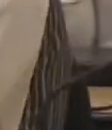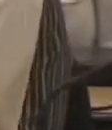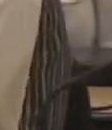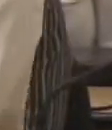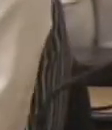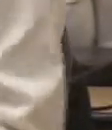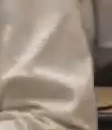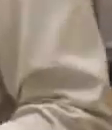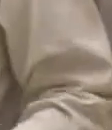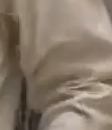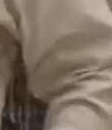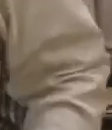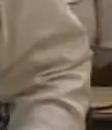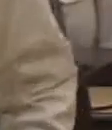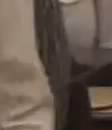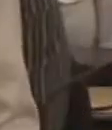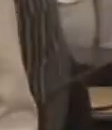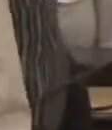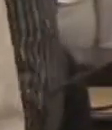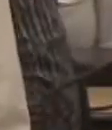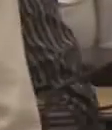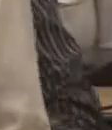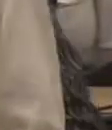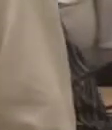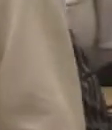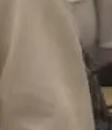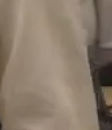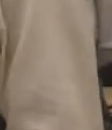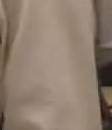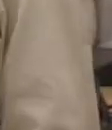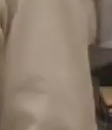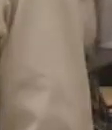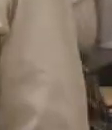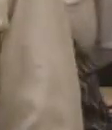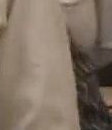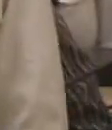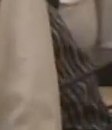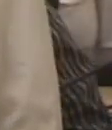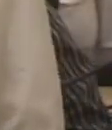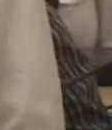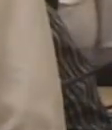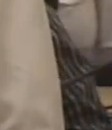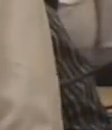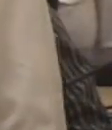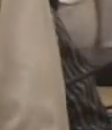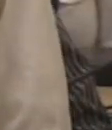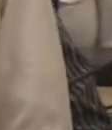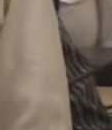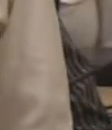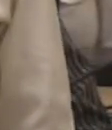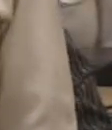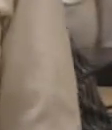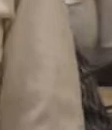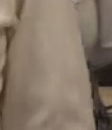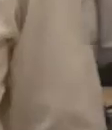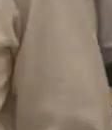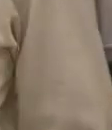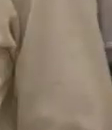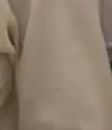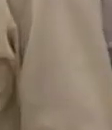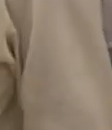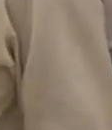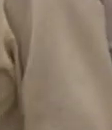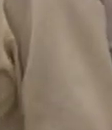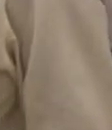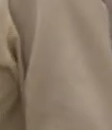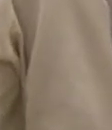com seriedade. Não quero falar de partido A, B, C. O Brasil tem que tratar com veemência, com